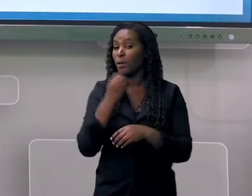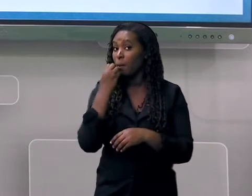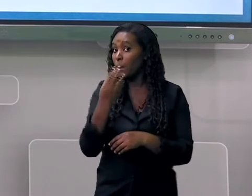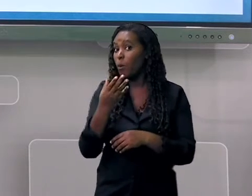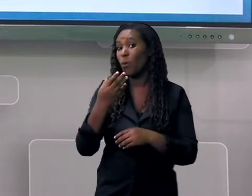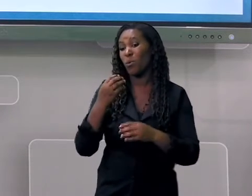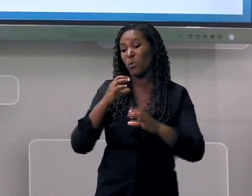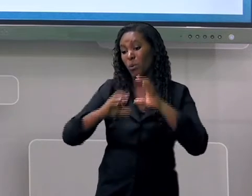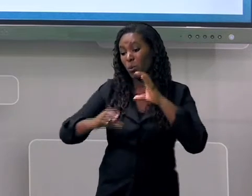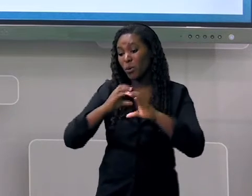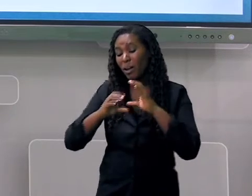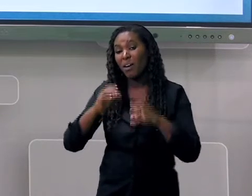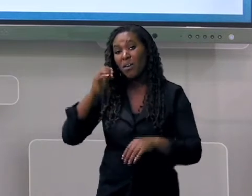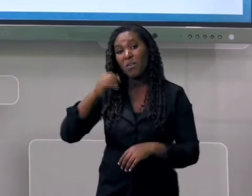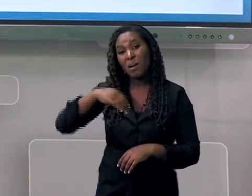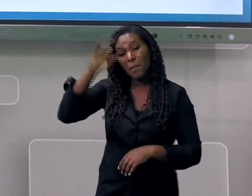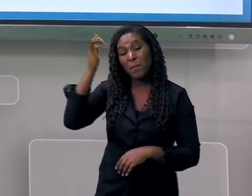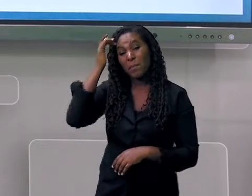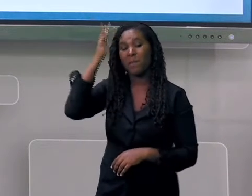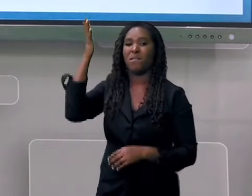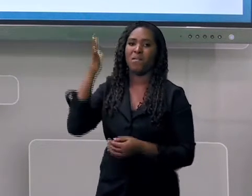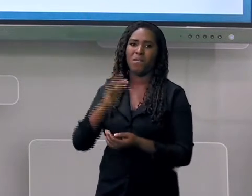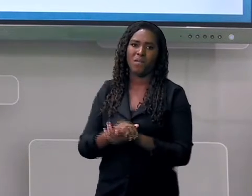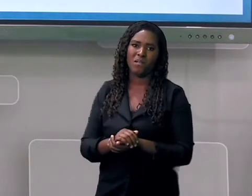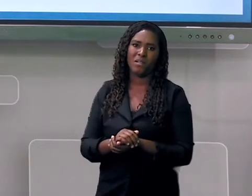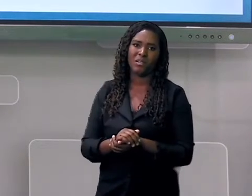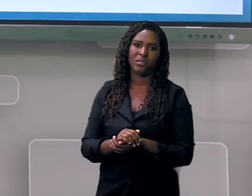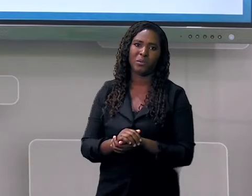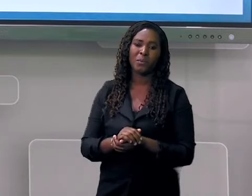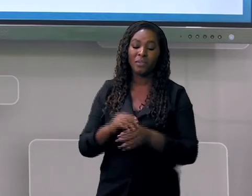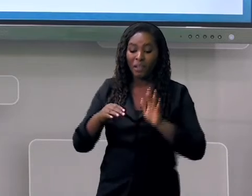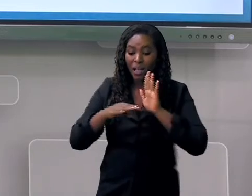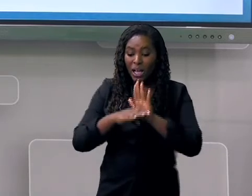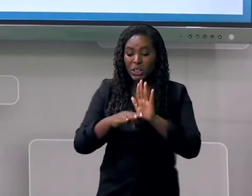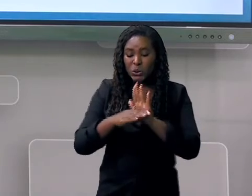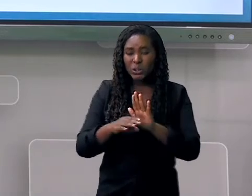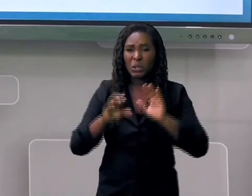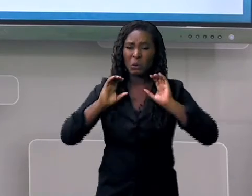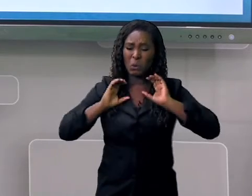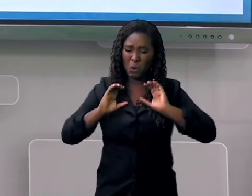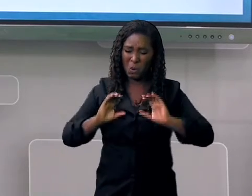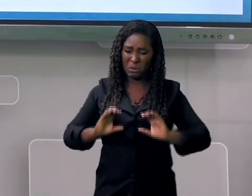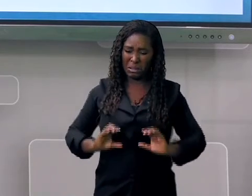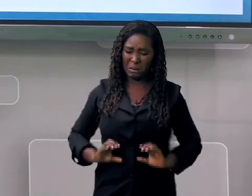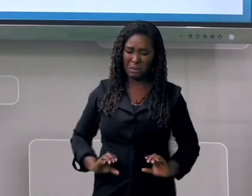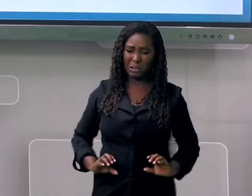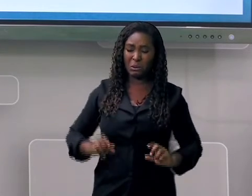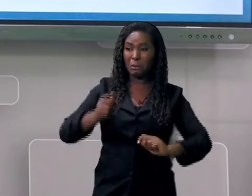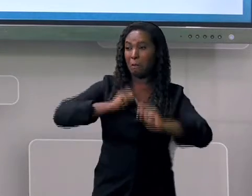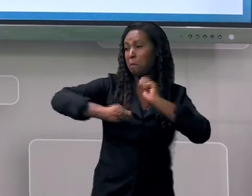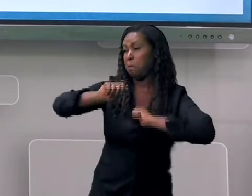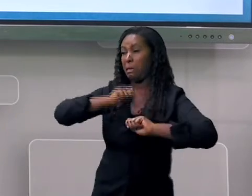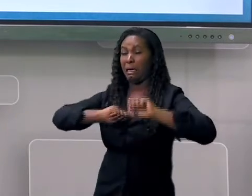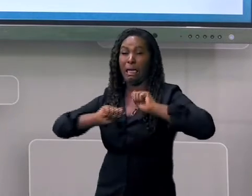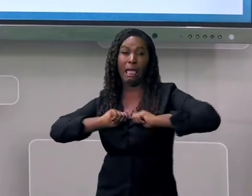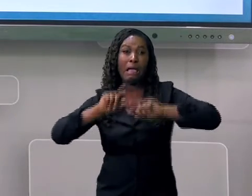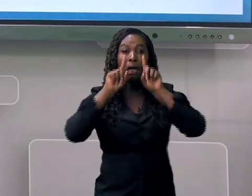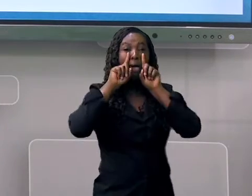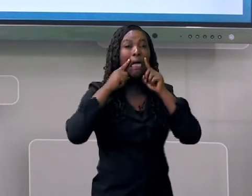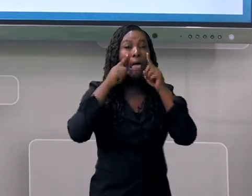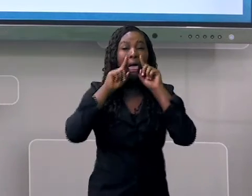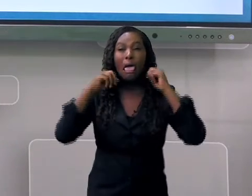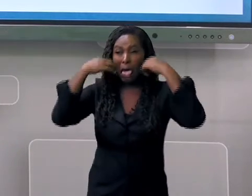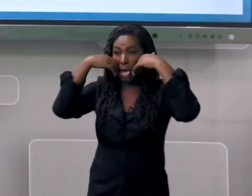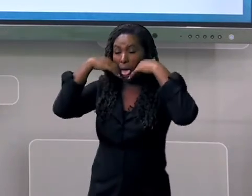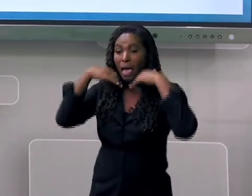comunicação. Esse tipo de ferramenta ajuda a diminuir os comportamentos inadequados, né, de birra, choro, quando elas